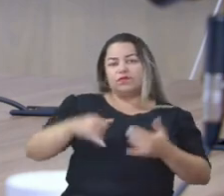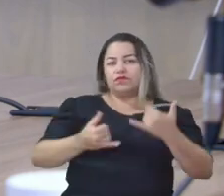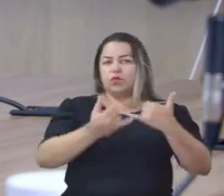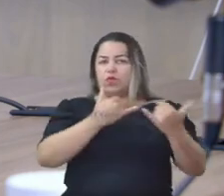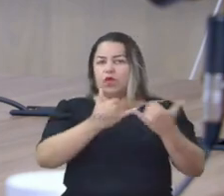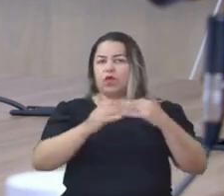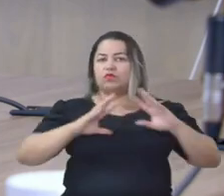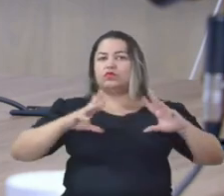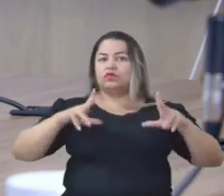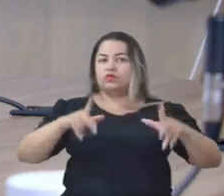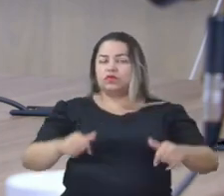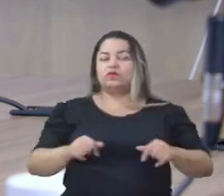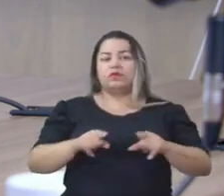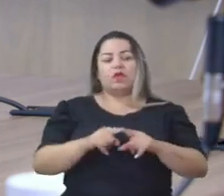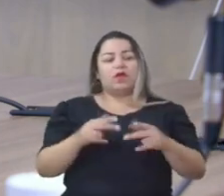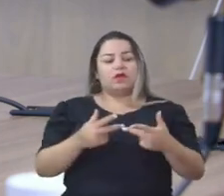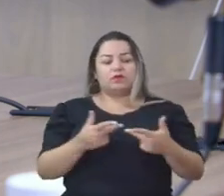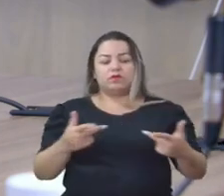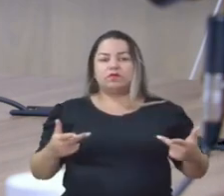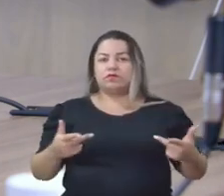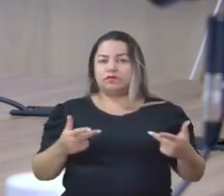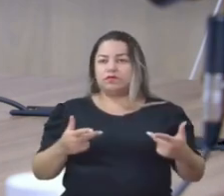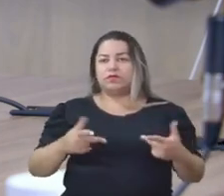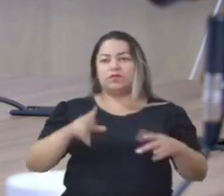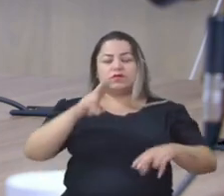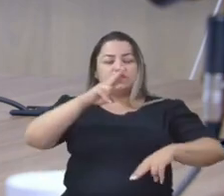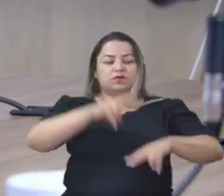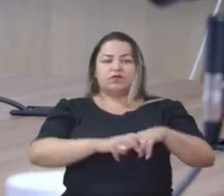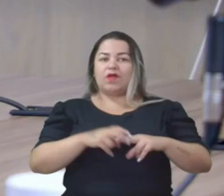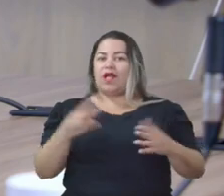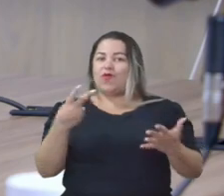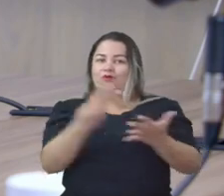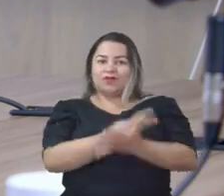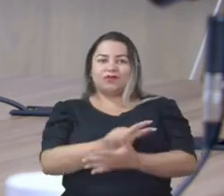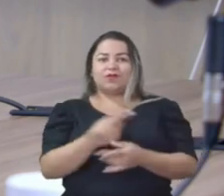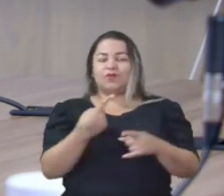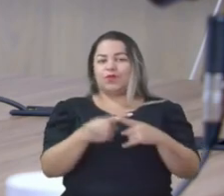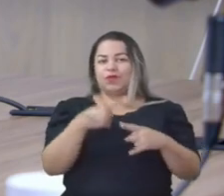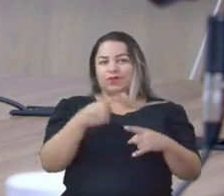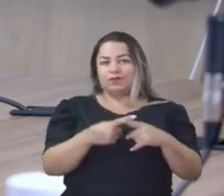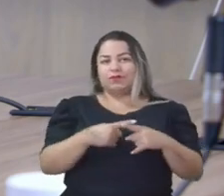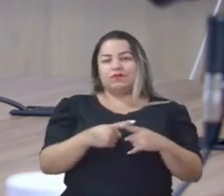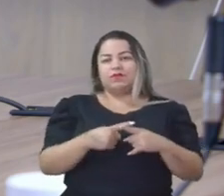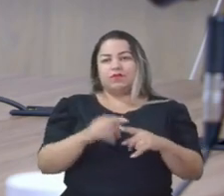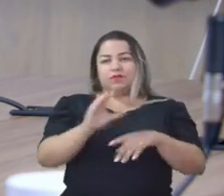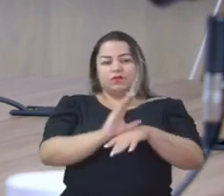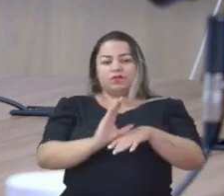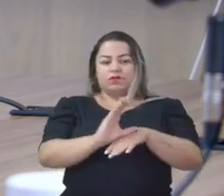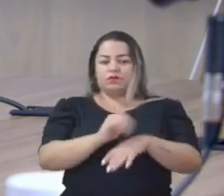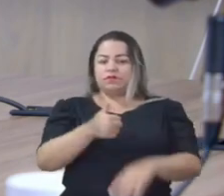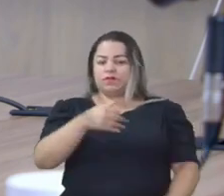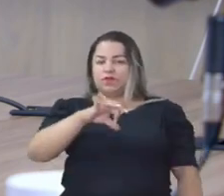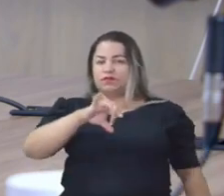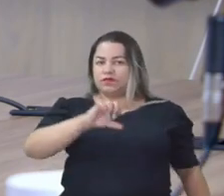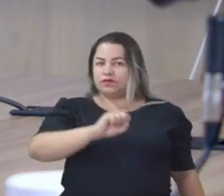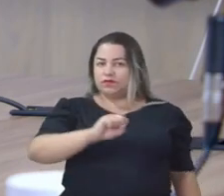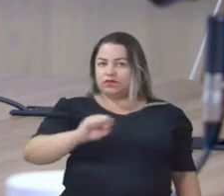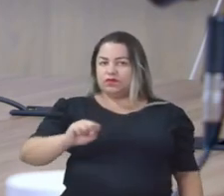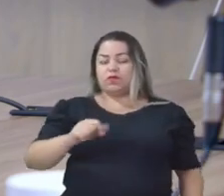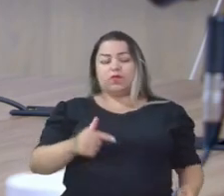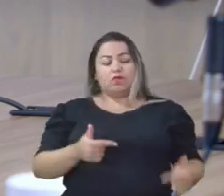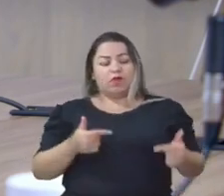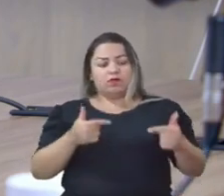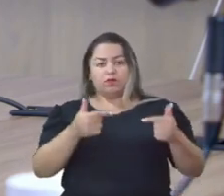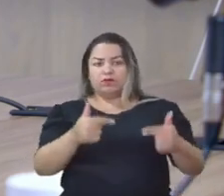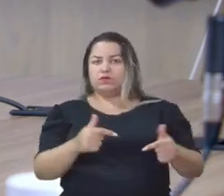todos os outros. Coisa que, né, como eu estou sentado aqui, não aconteceu. Por quê? Por causa da Constituição de 1988, que foi uma